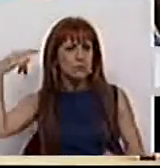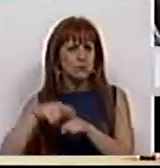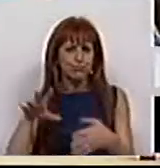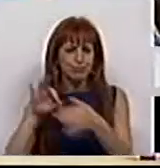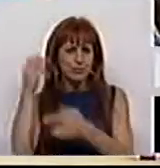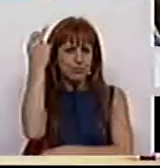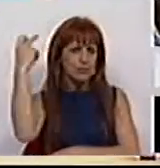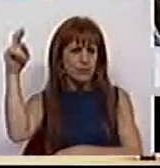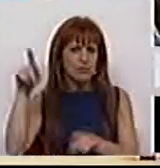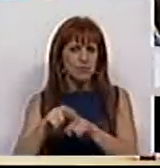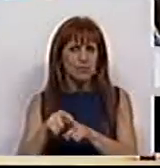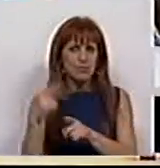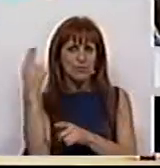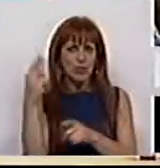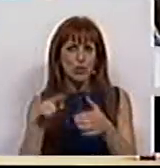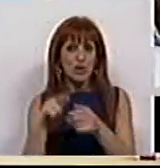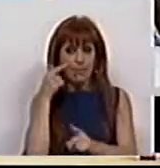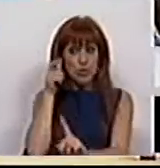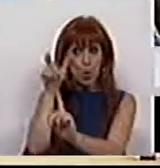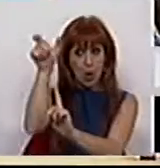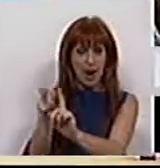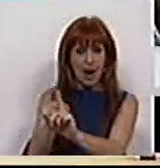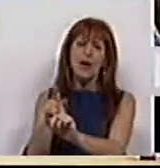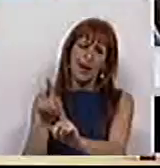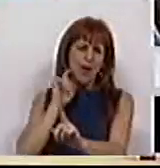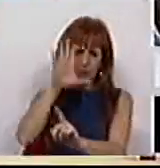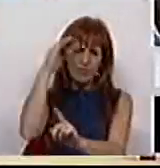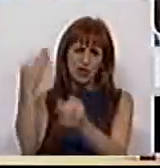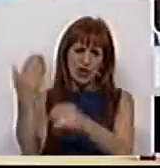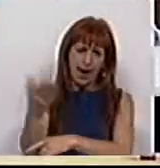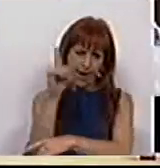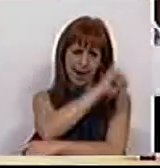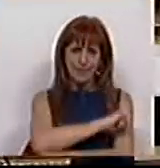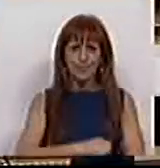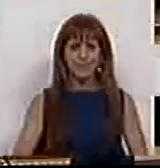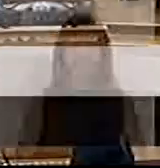ficará agarrada à cintura do visado. É isto, Sra. Ministra da Justiça.